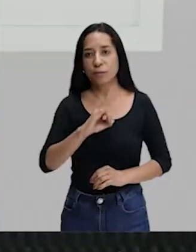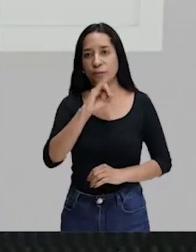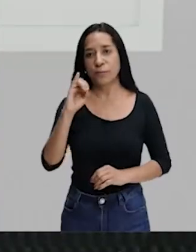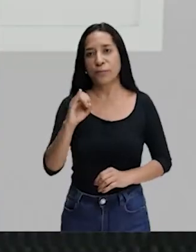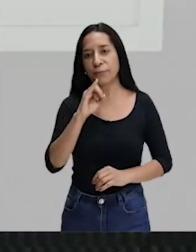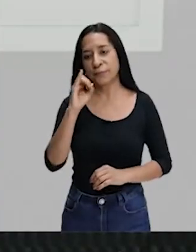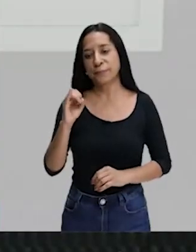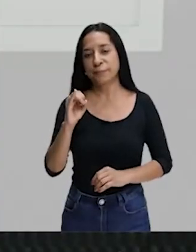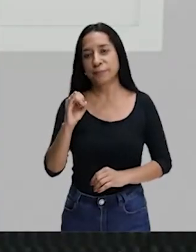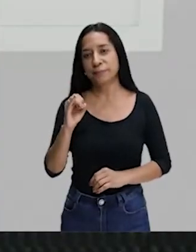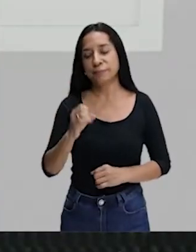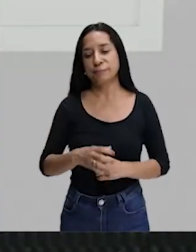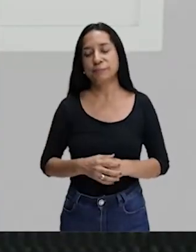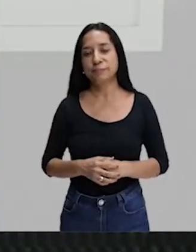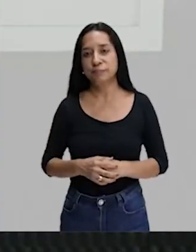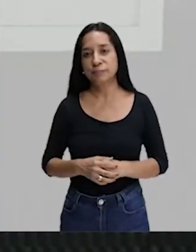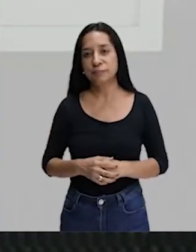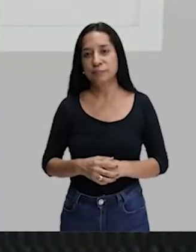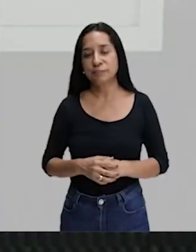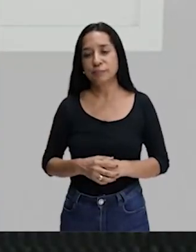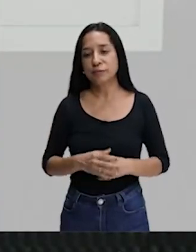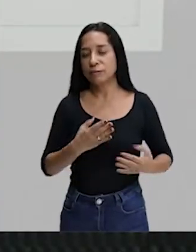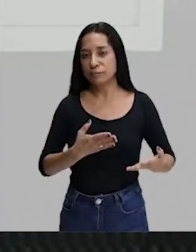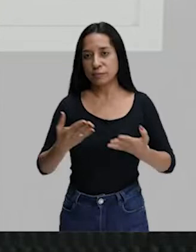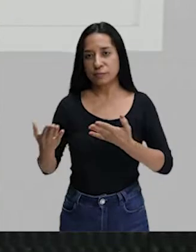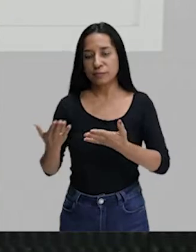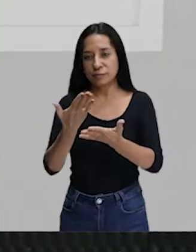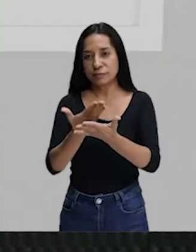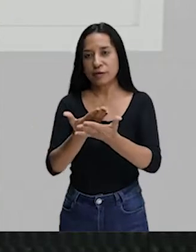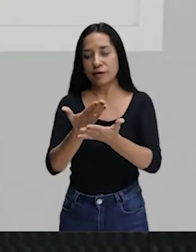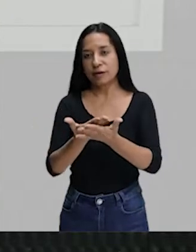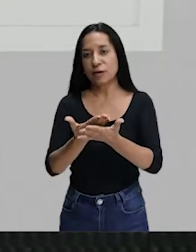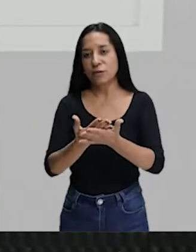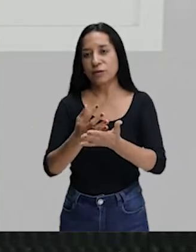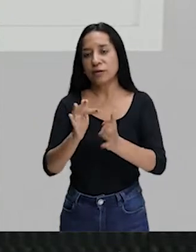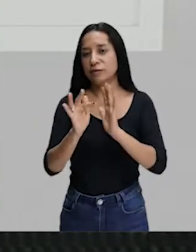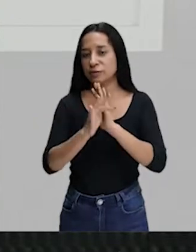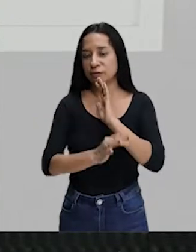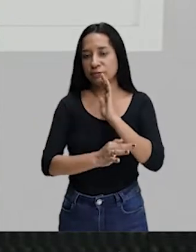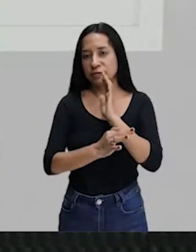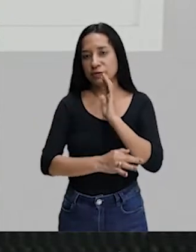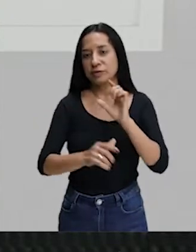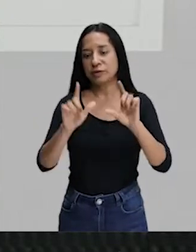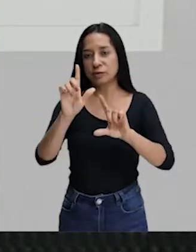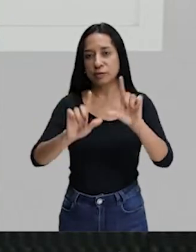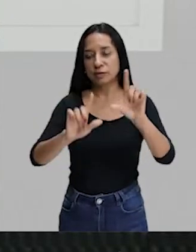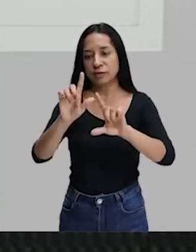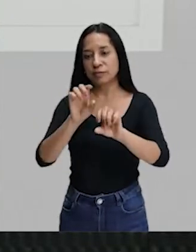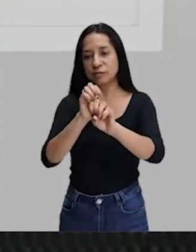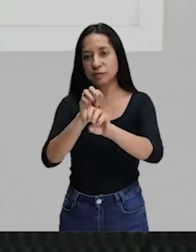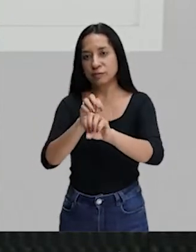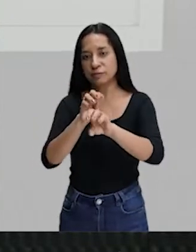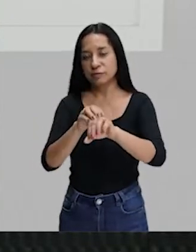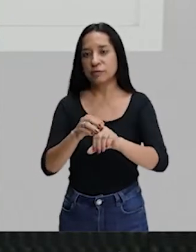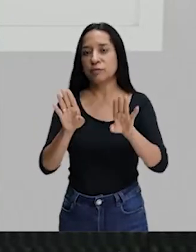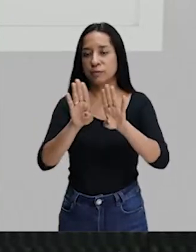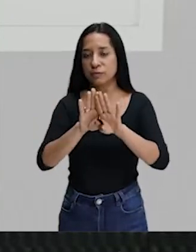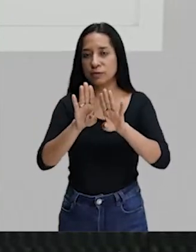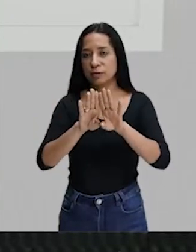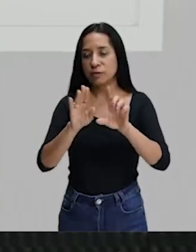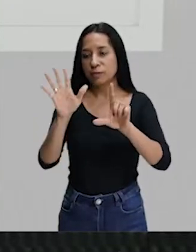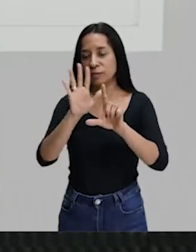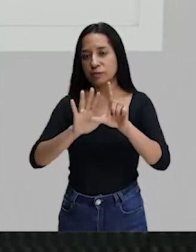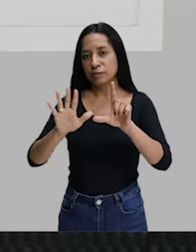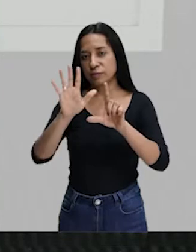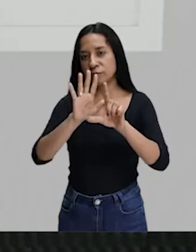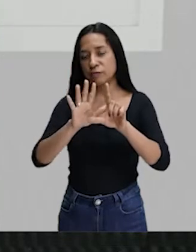aluna, olá aluno, bem-vindo a mais uma aula de Física, aqui pela TV Educação e também pela plataforma Gonçalves Dias. A